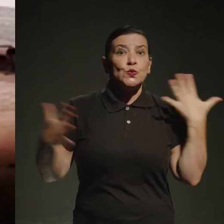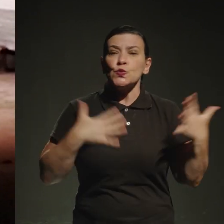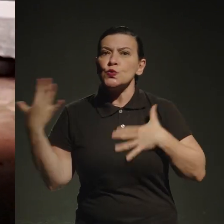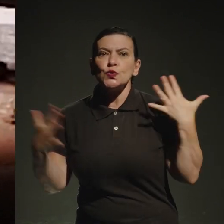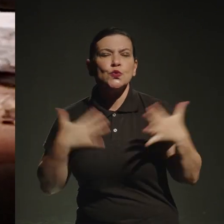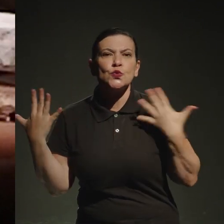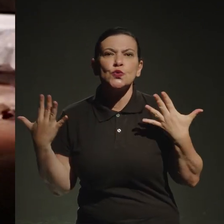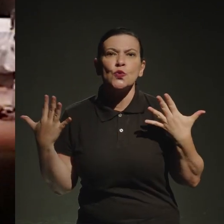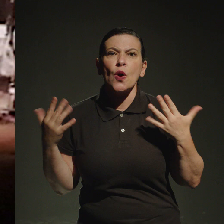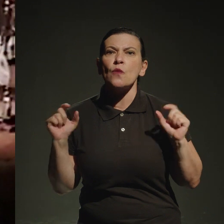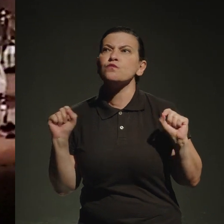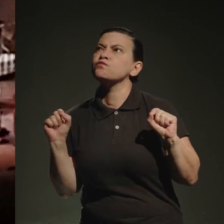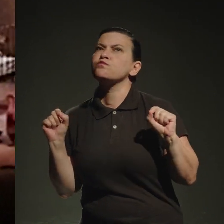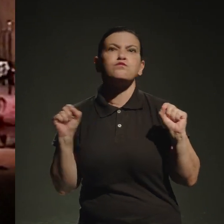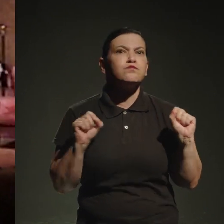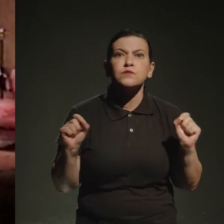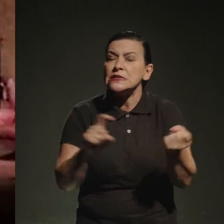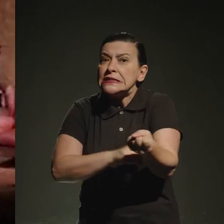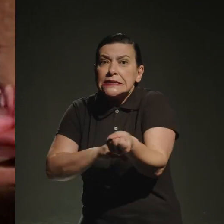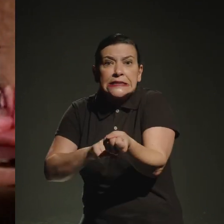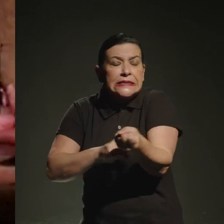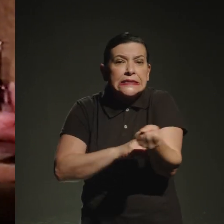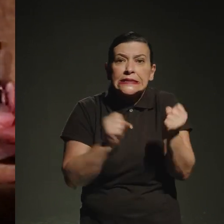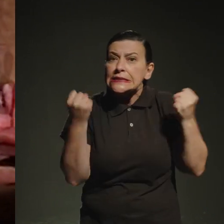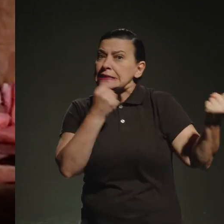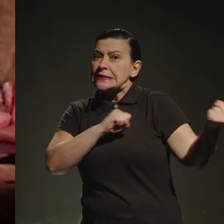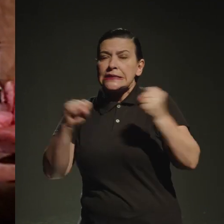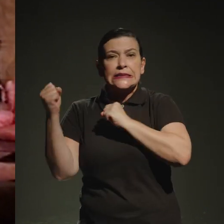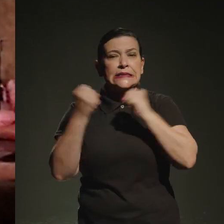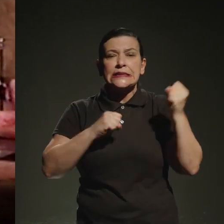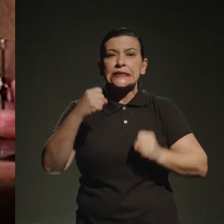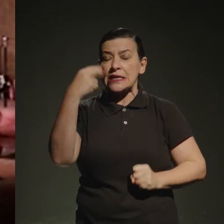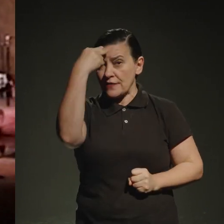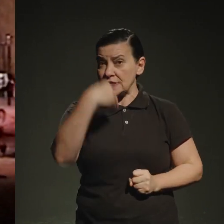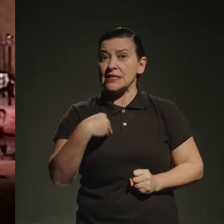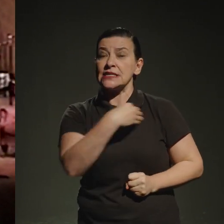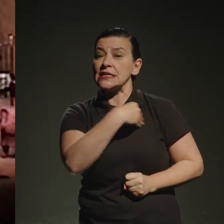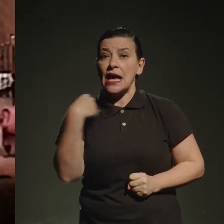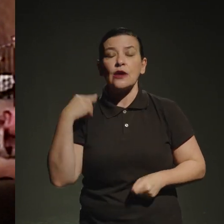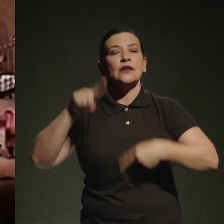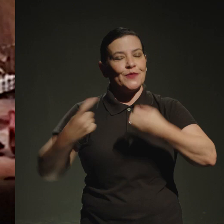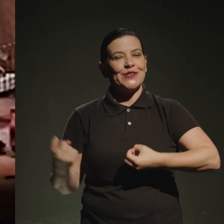estremece assustado, levanta a cabeça, ele está nervoso.